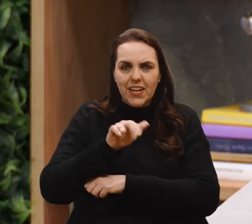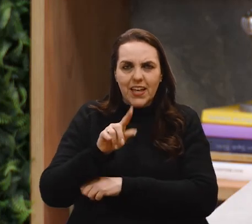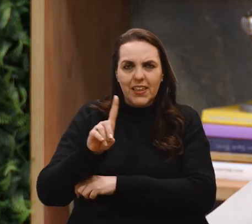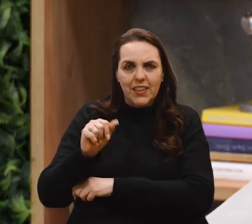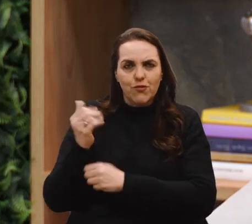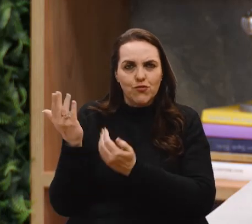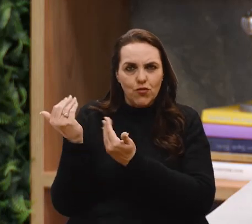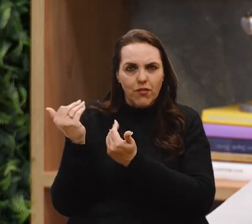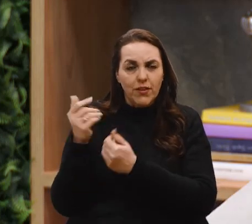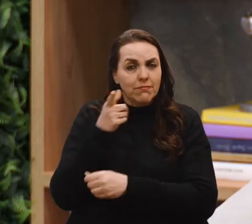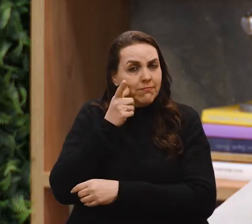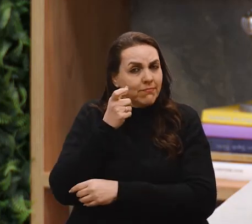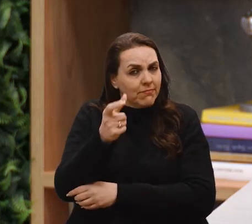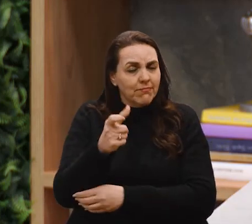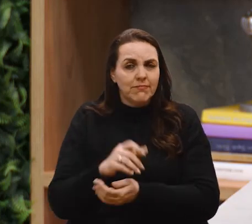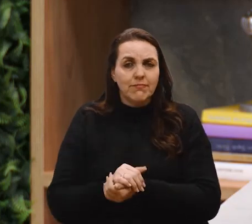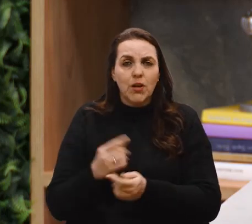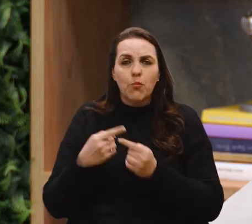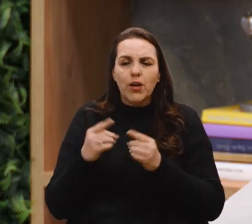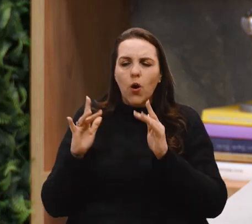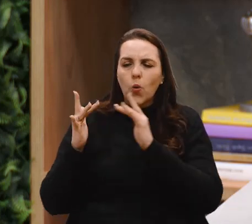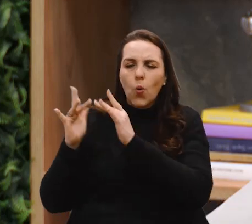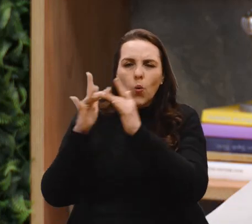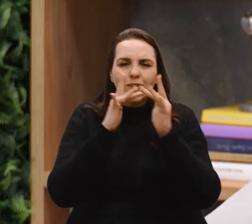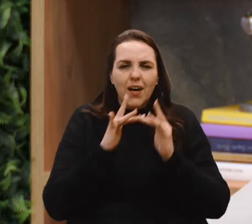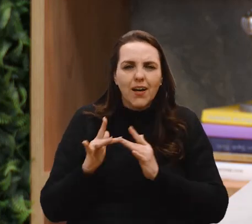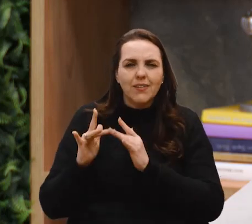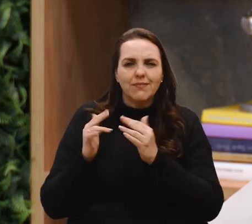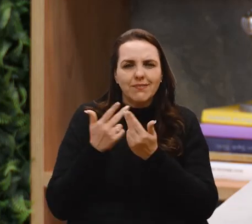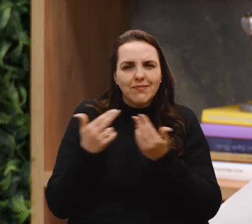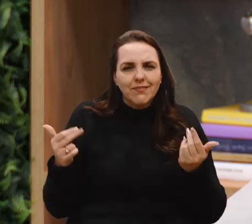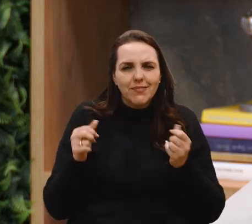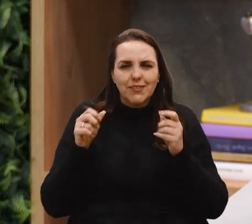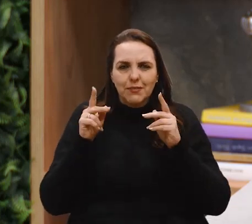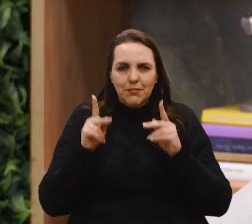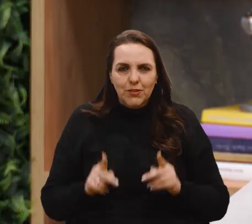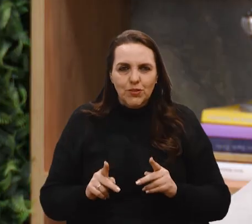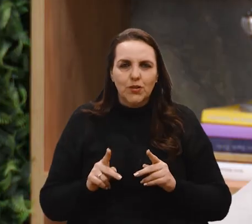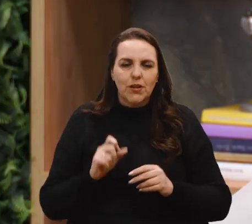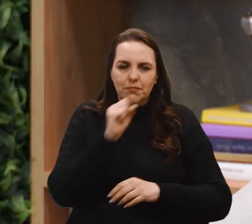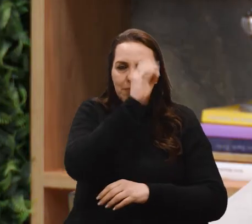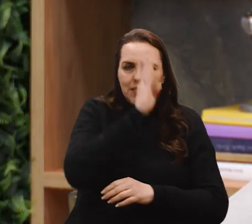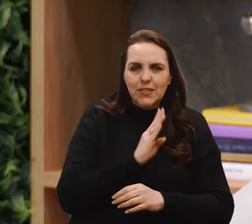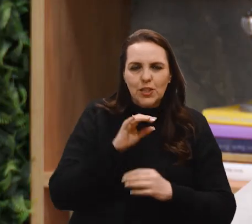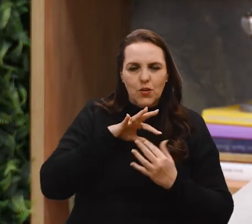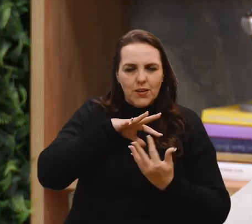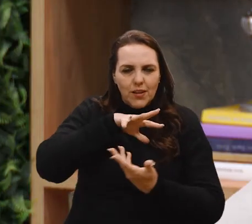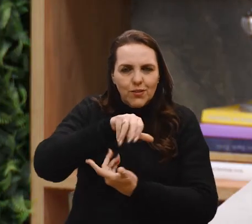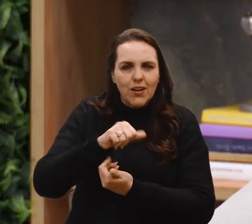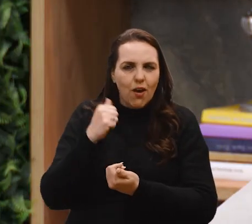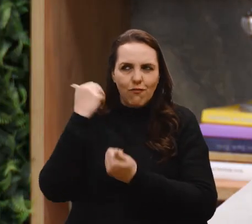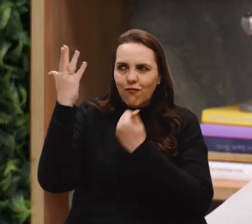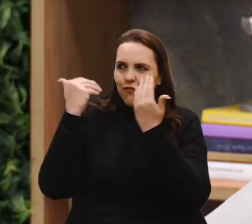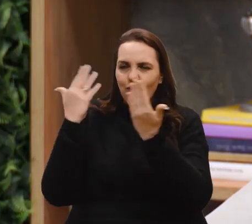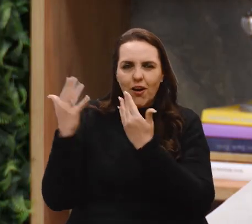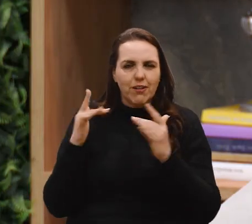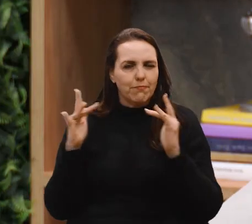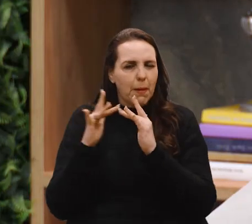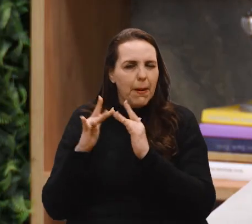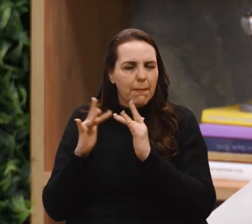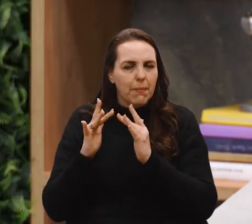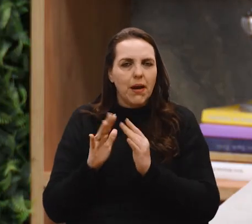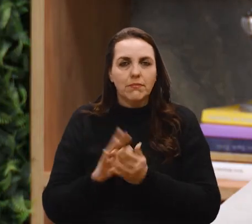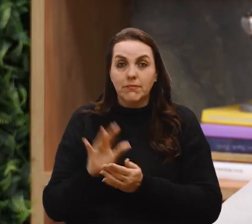muito interessante porque abre esse contato, né, com várias pessoas. É Brasil, é fora, é internacional. Então, dá